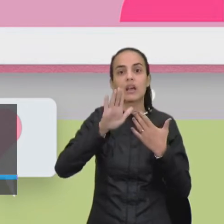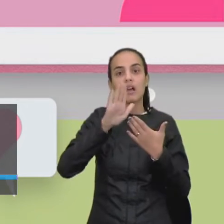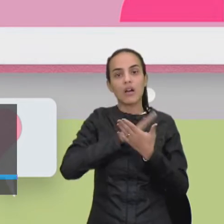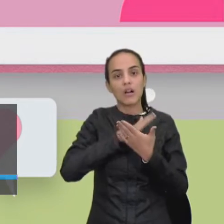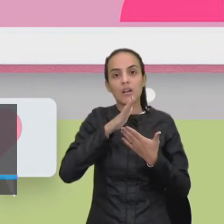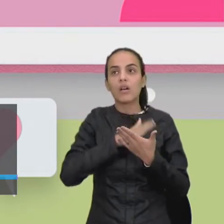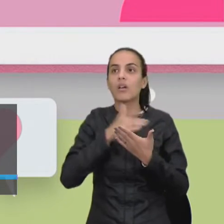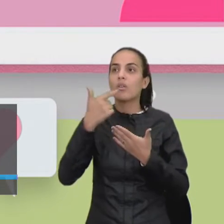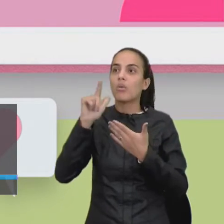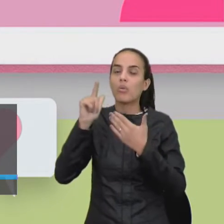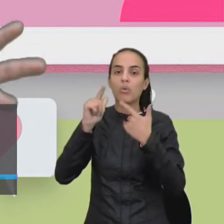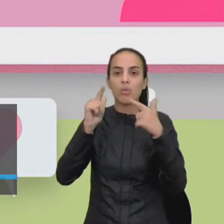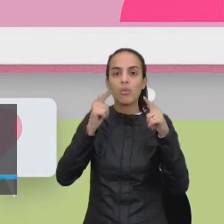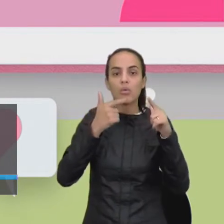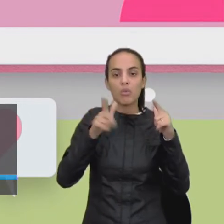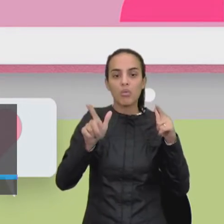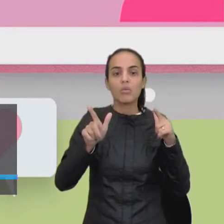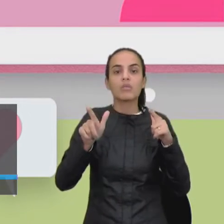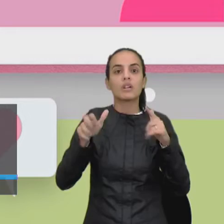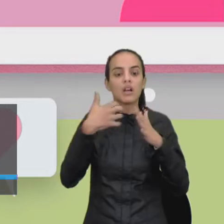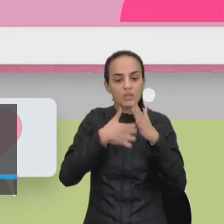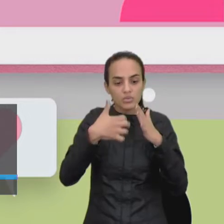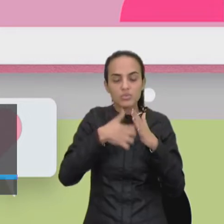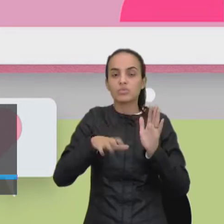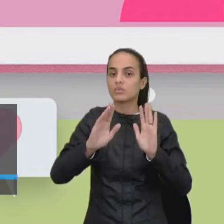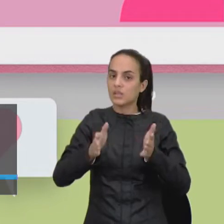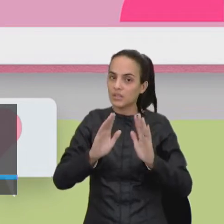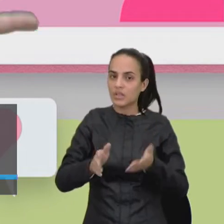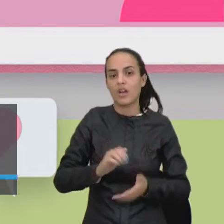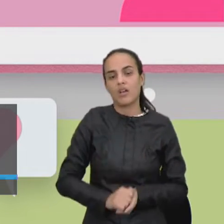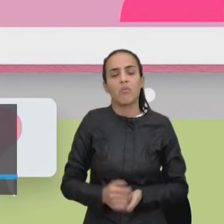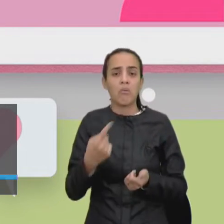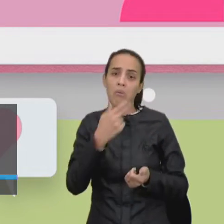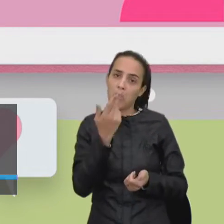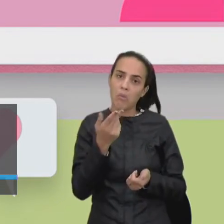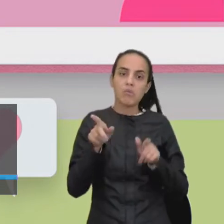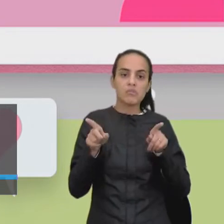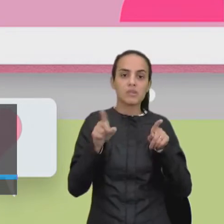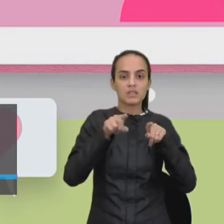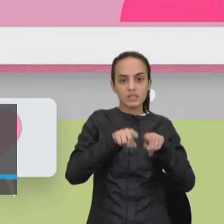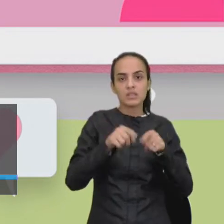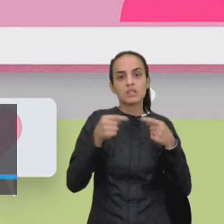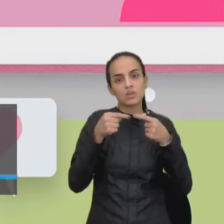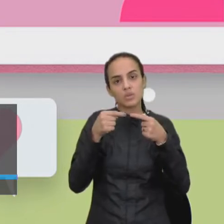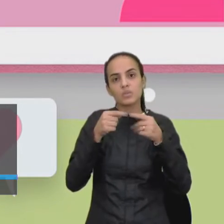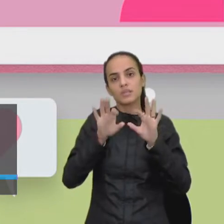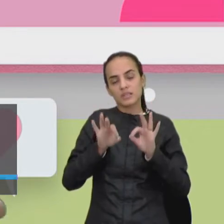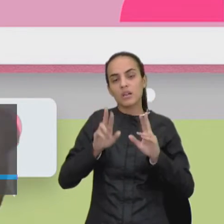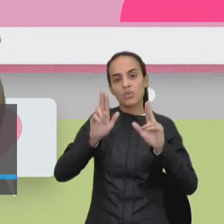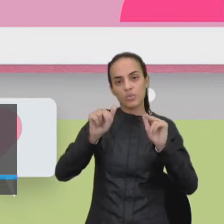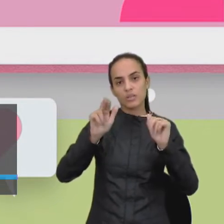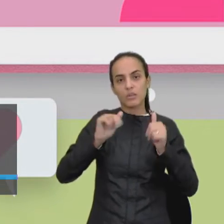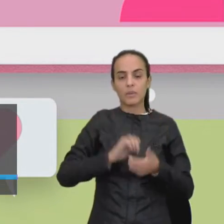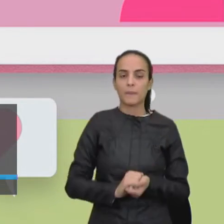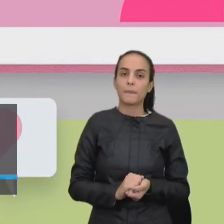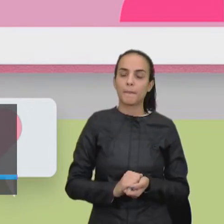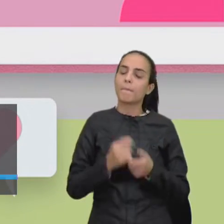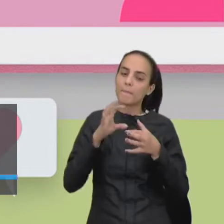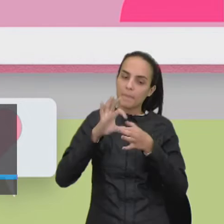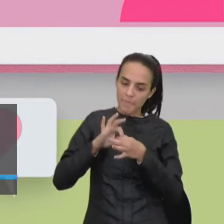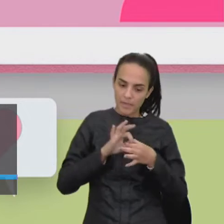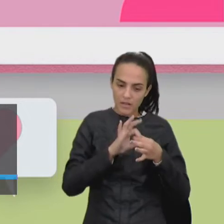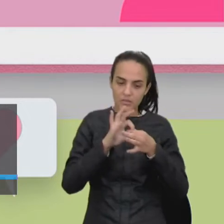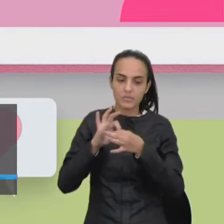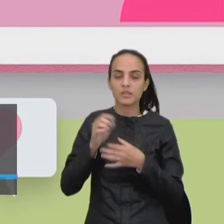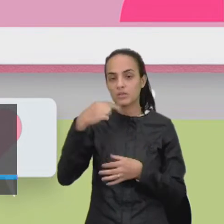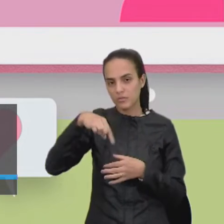Alguma outra indústria já consolidada ou parceiras que estão relacionadas a esse assunto, que estão em conjunto ali para